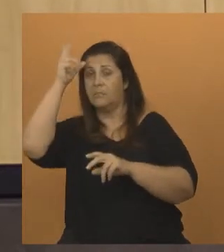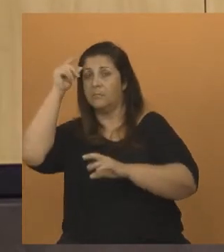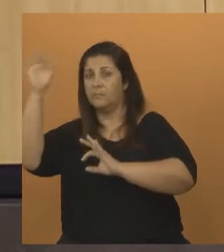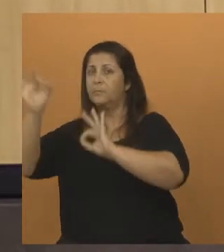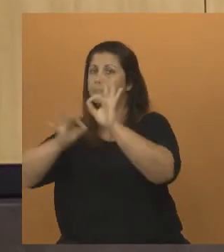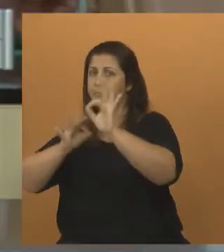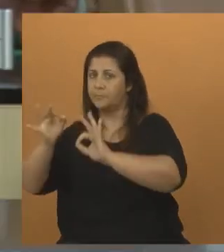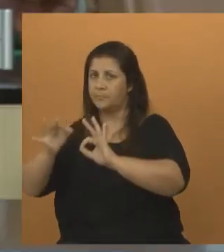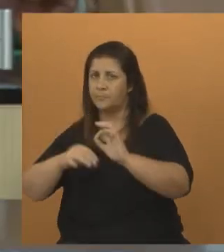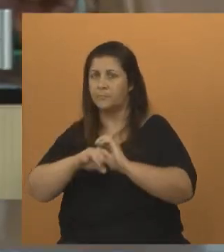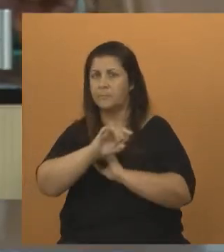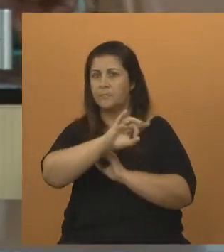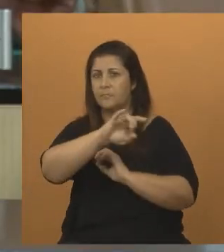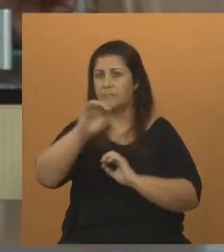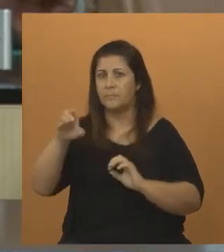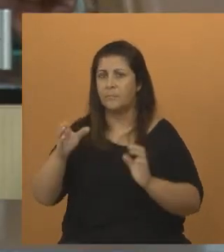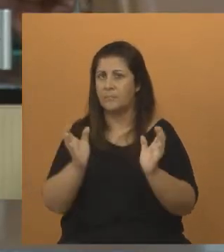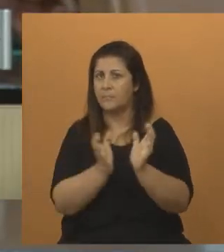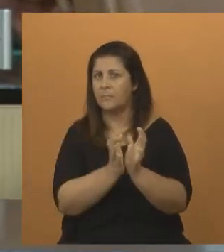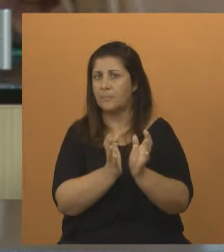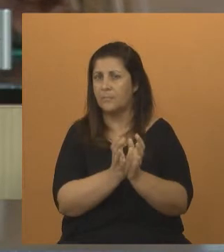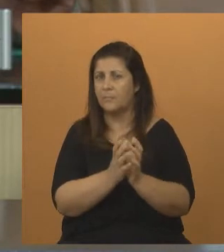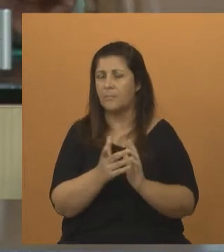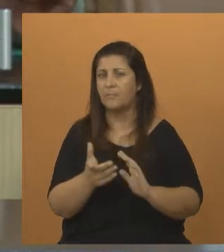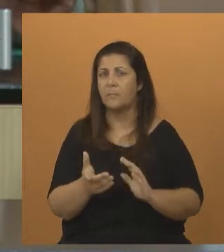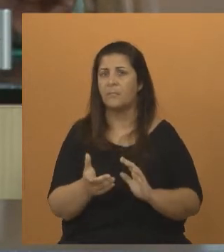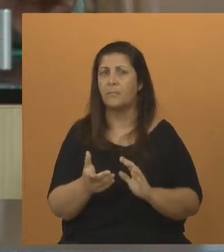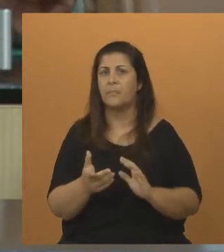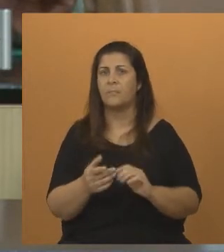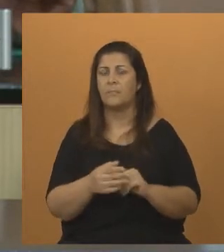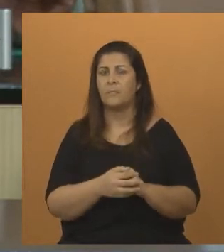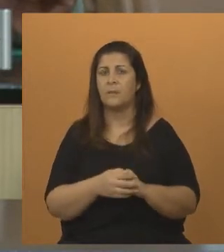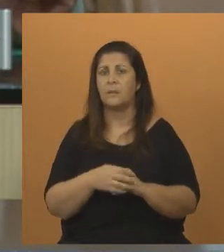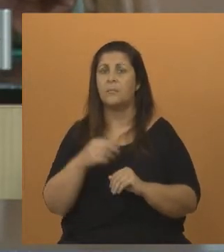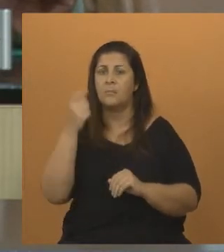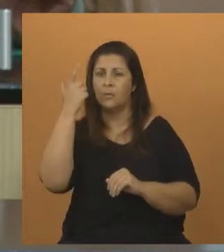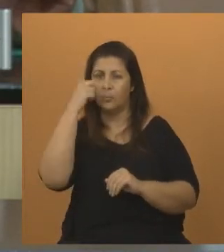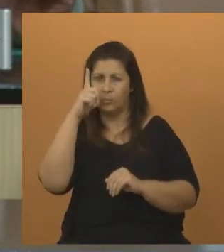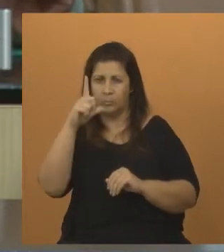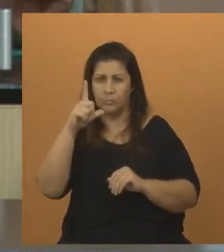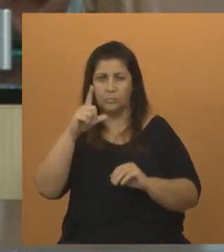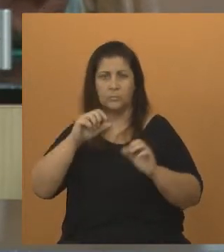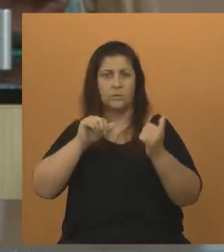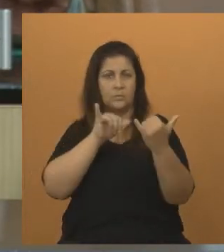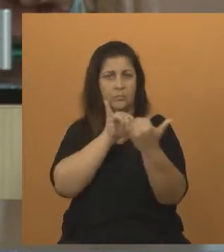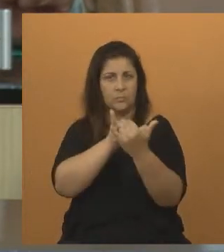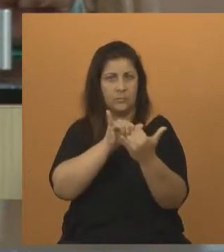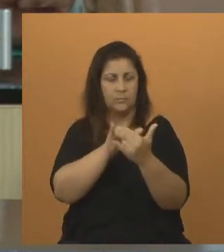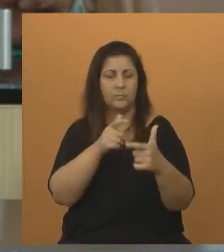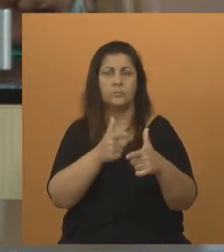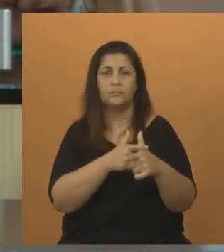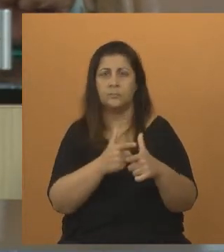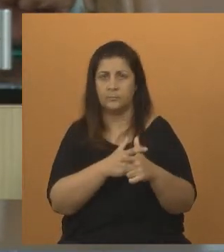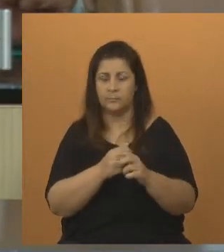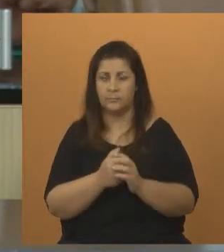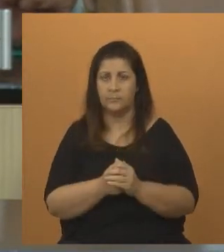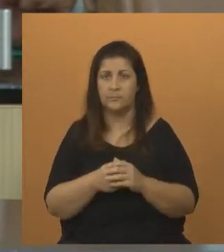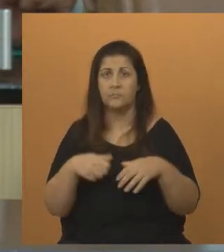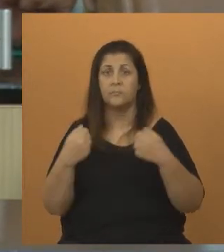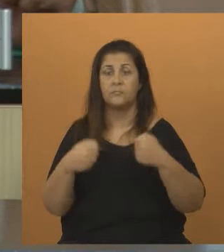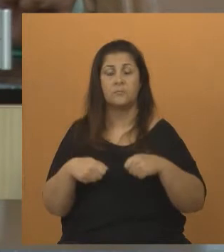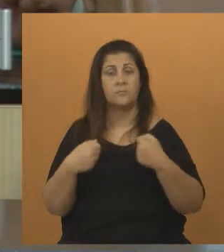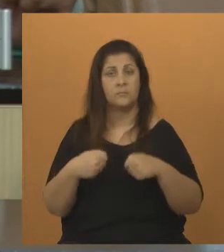prefeitura, onde cada clube, para ter direito a essa remissão, ela terá